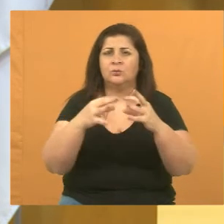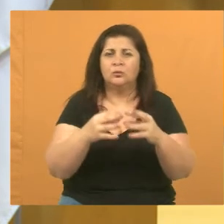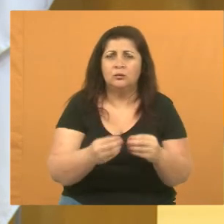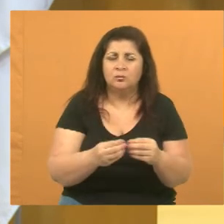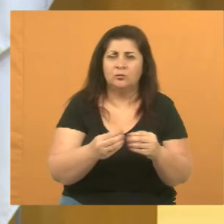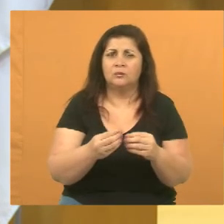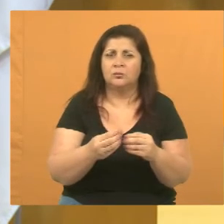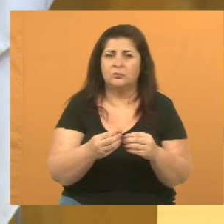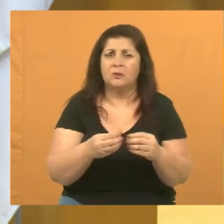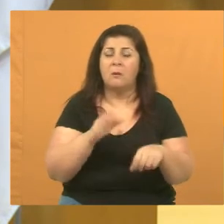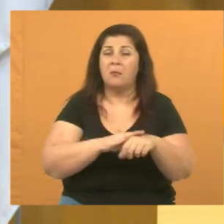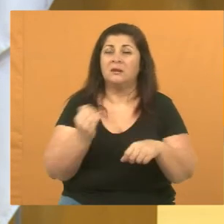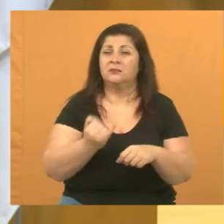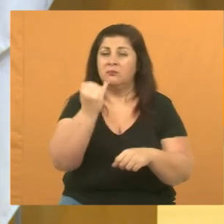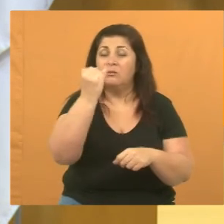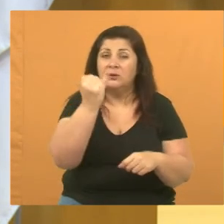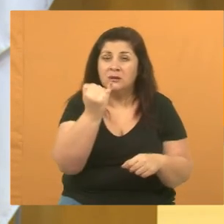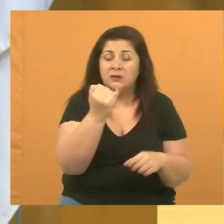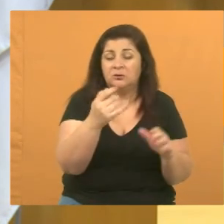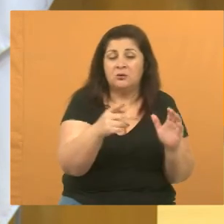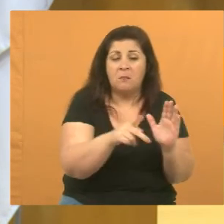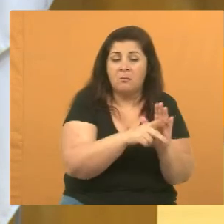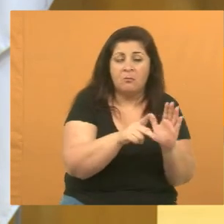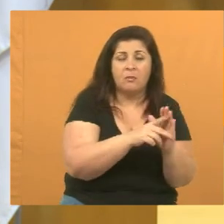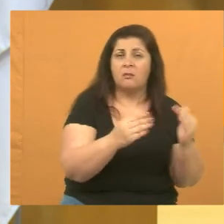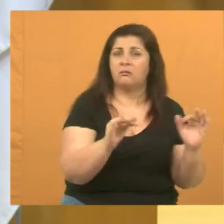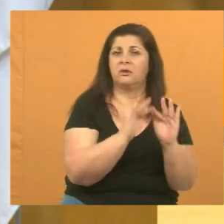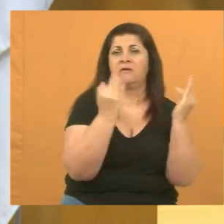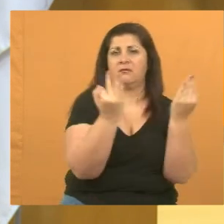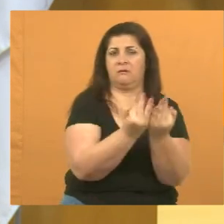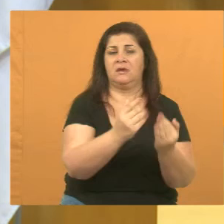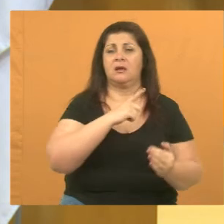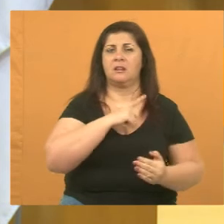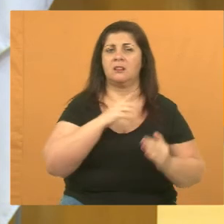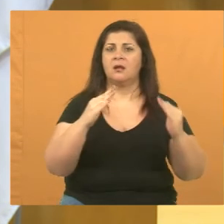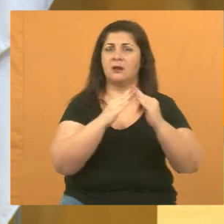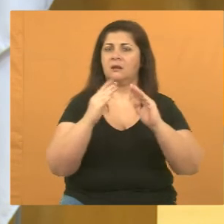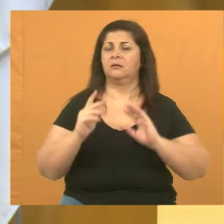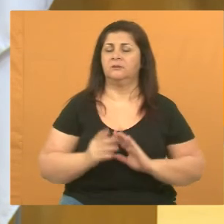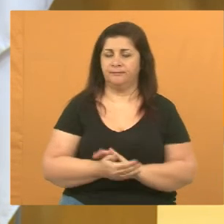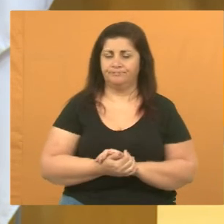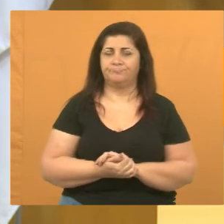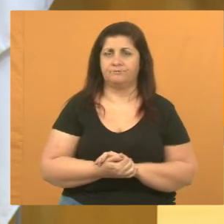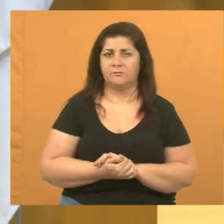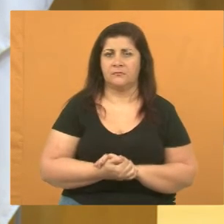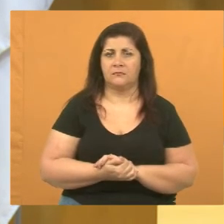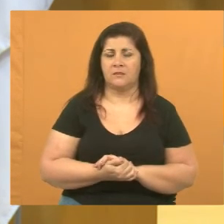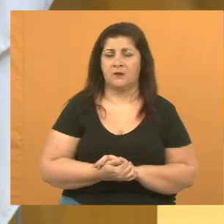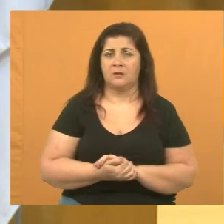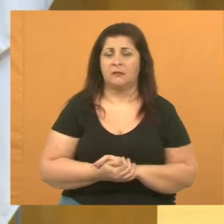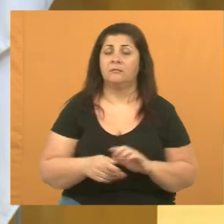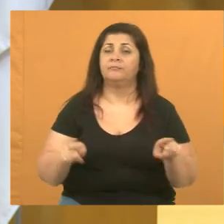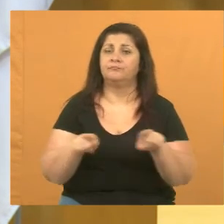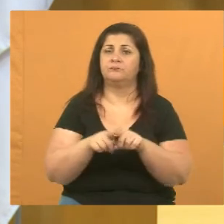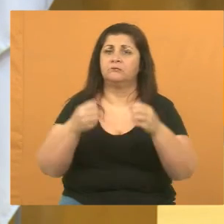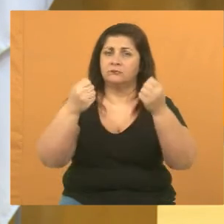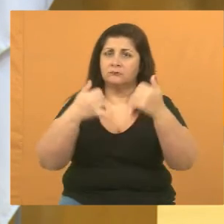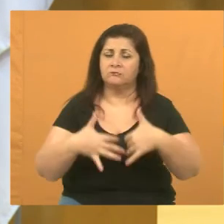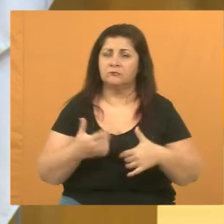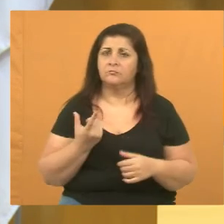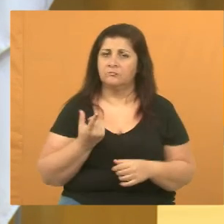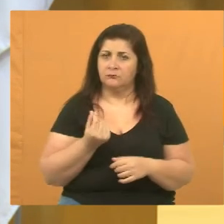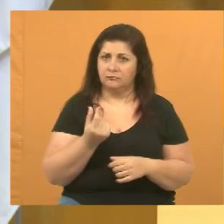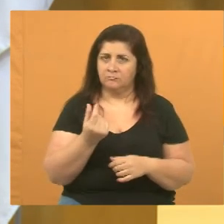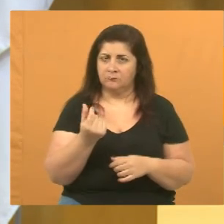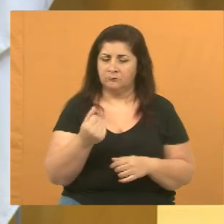mais importante empreendimento de uma família, a construção de sua própria moradia. Por fim, destaca-se que os recursos a serem